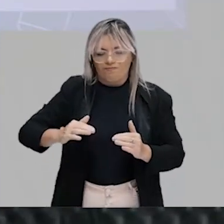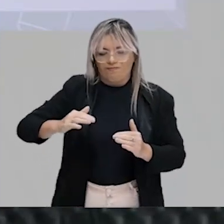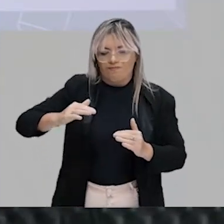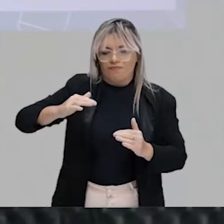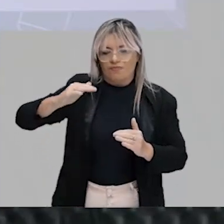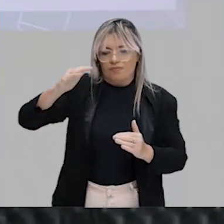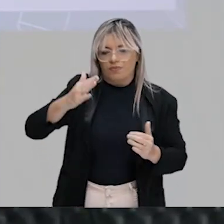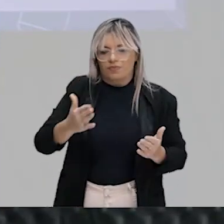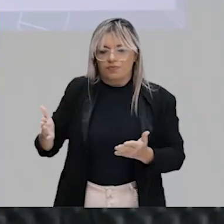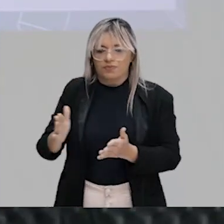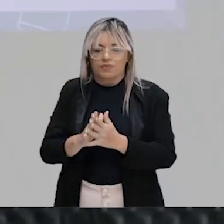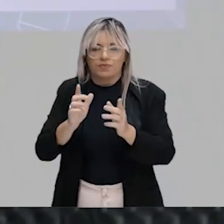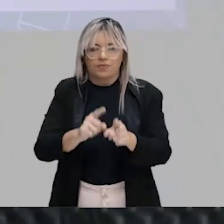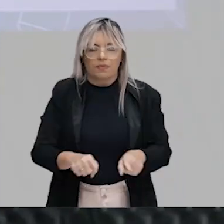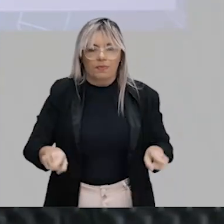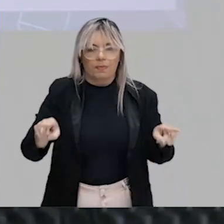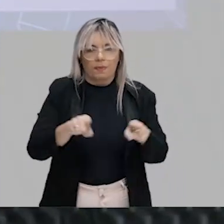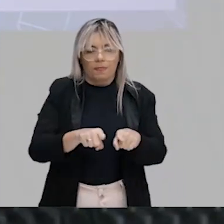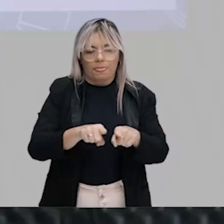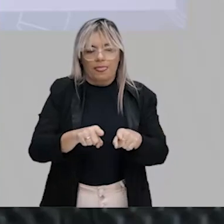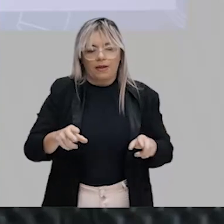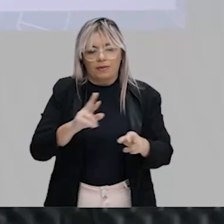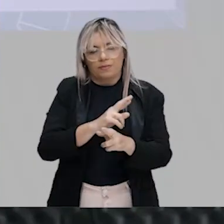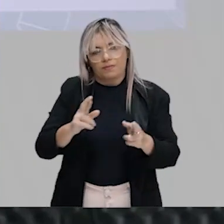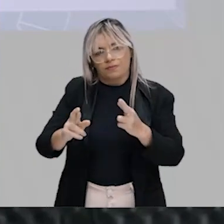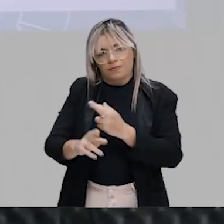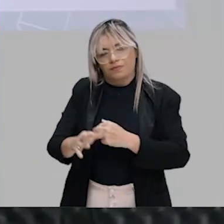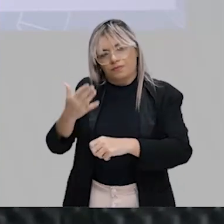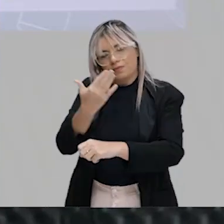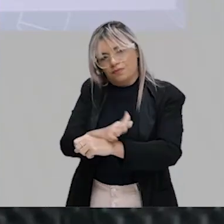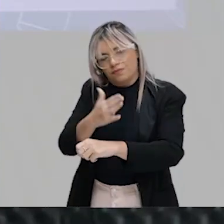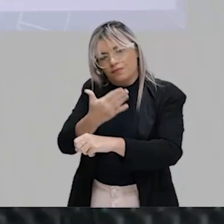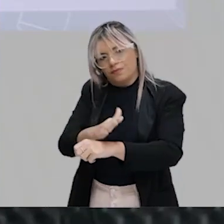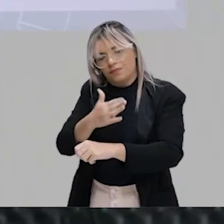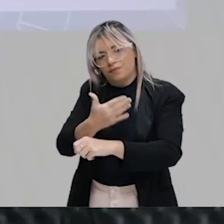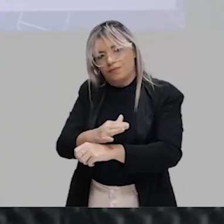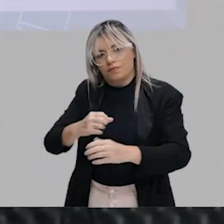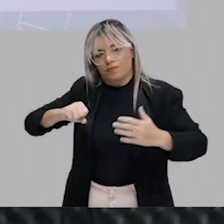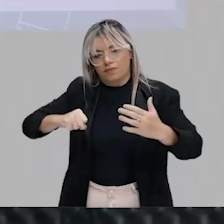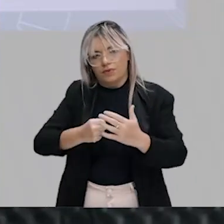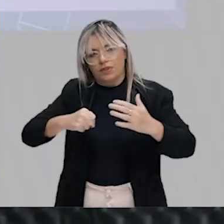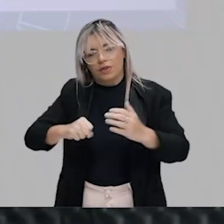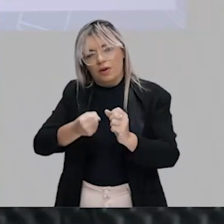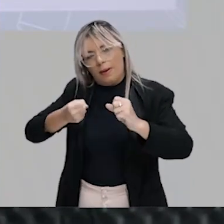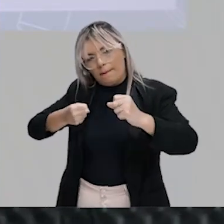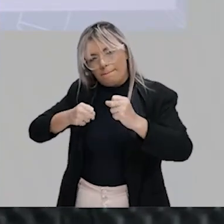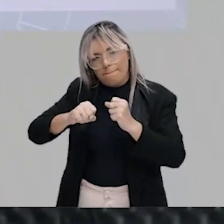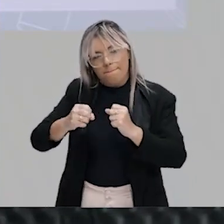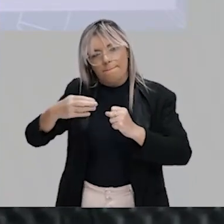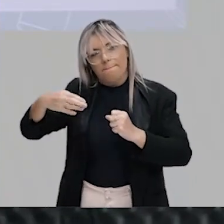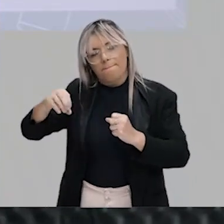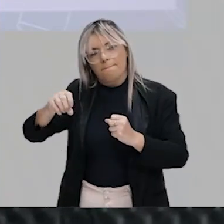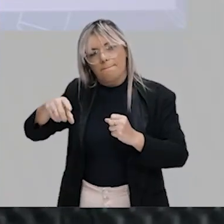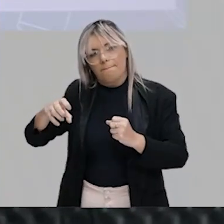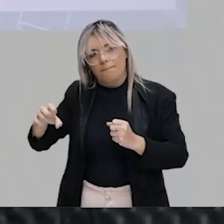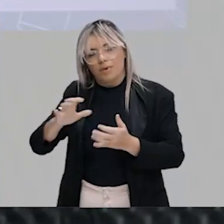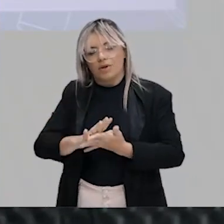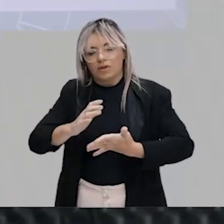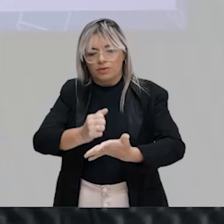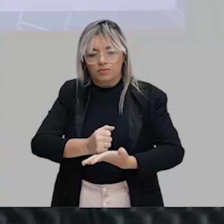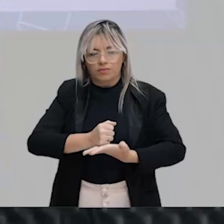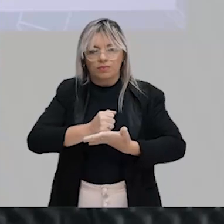ele eleva-se também em relação aos praticantes de boxe. Isso aqui vai melhorar, vai ajudar